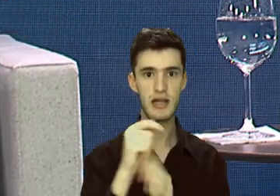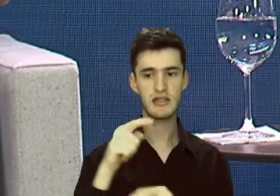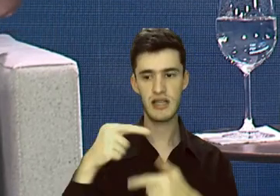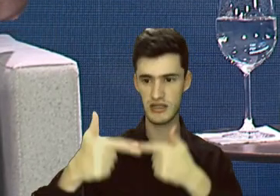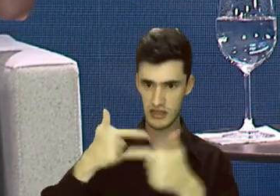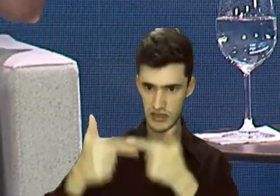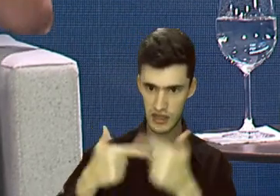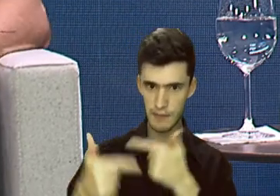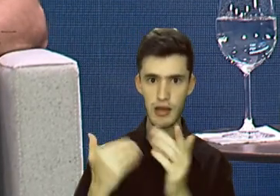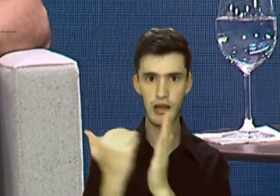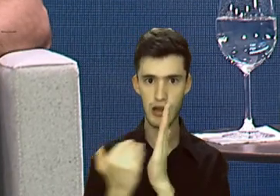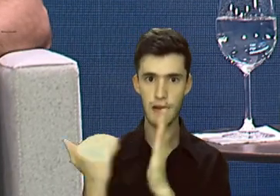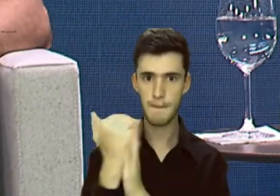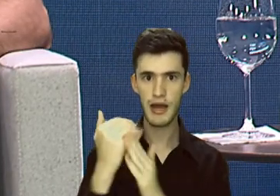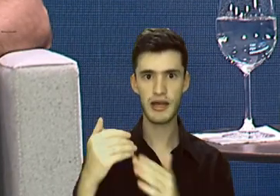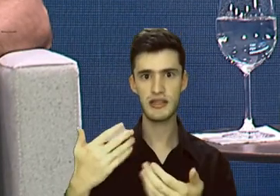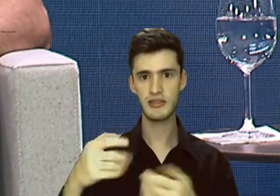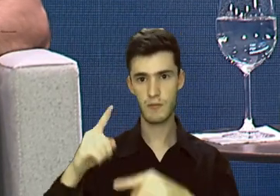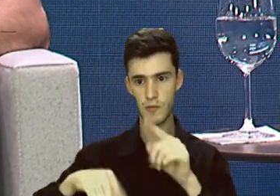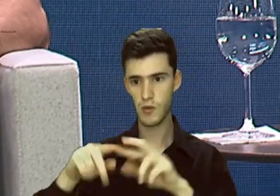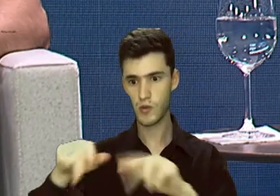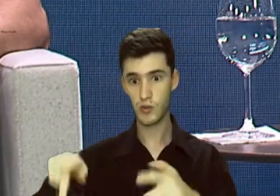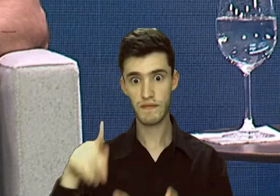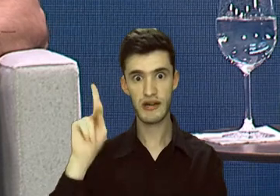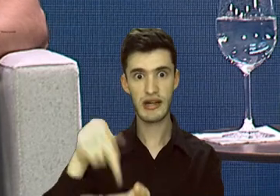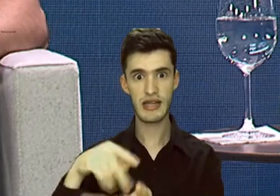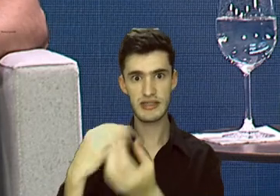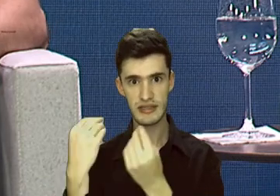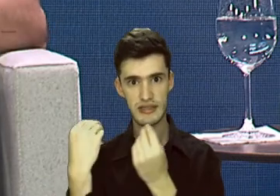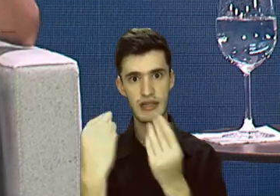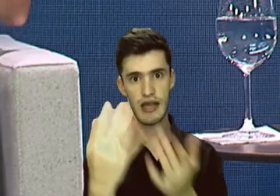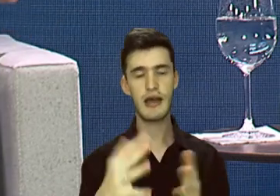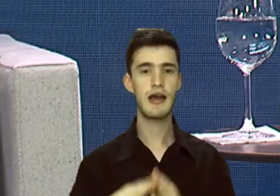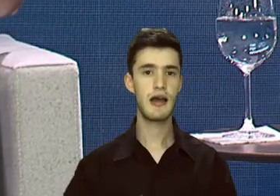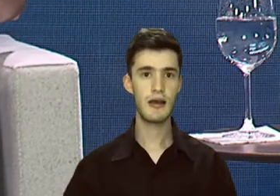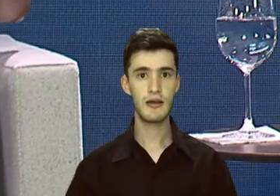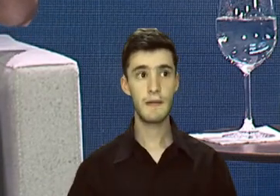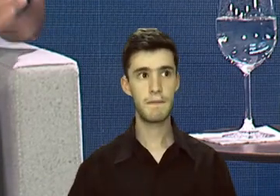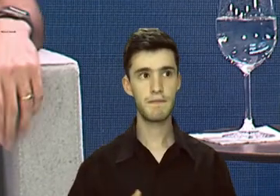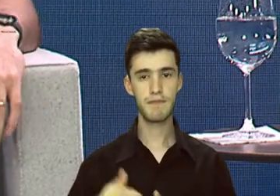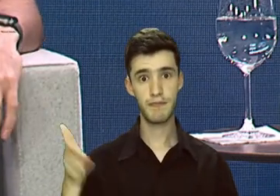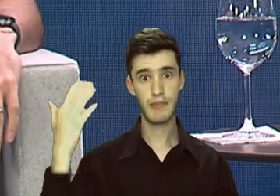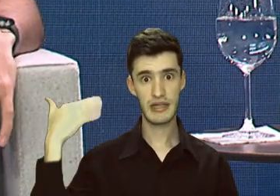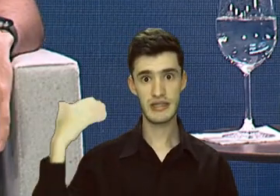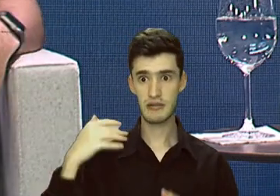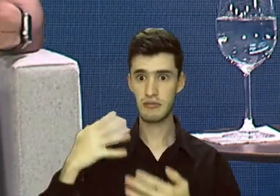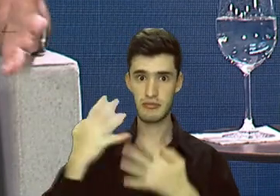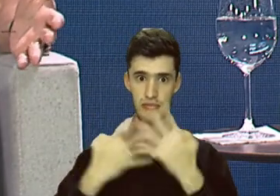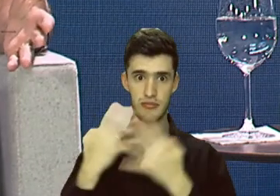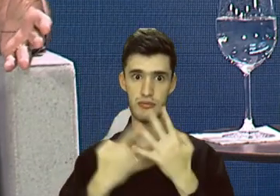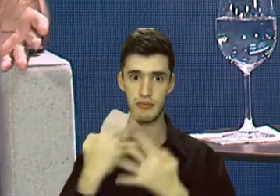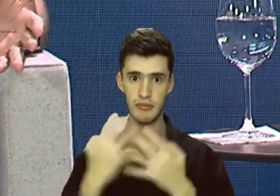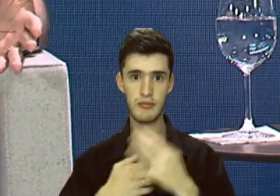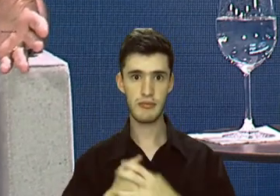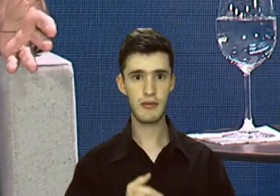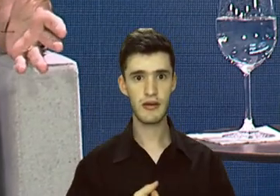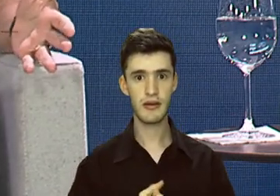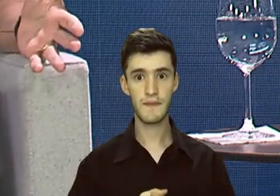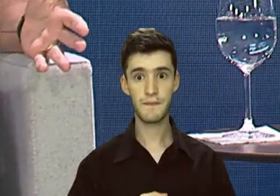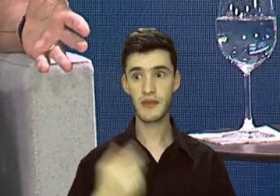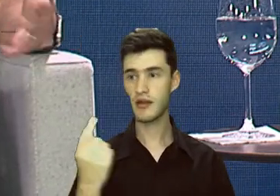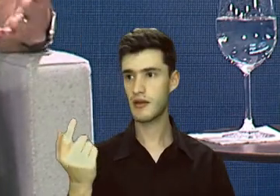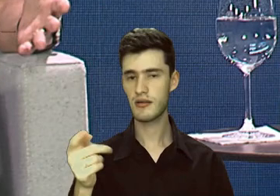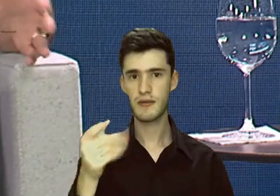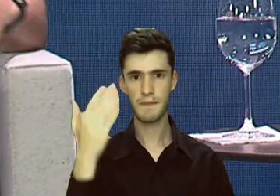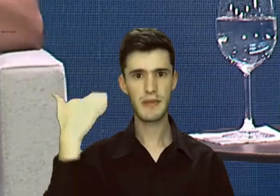um produto de verdade né tinha muita desespero o fundo colocava dinheiro numa Startup e cara você tem que contratar essas